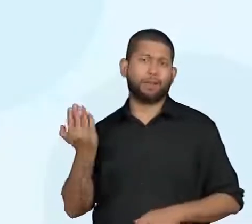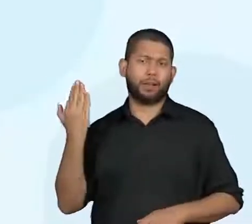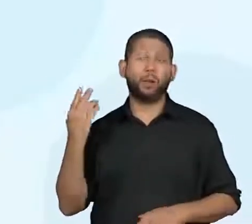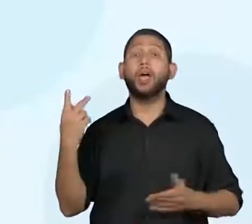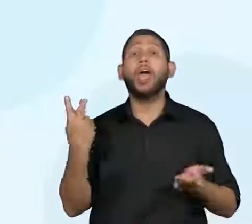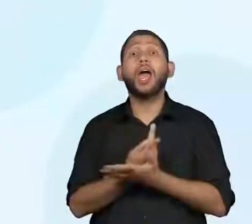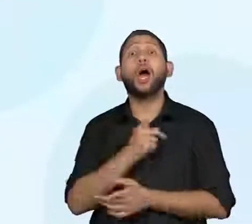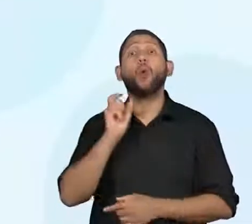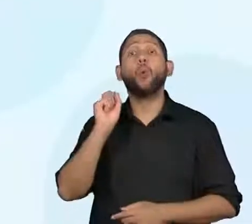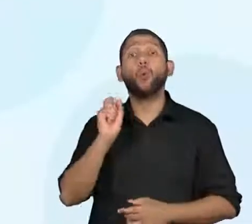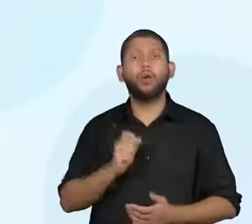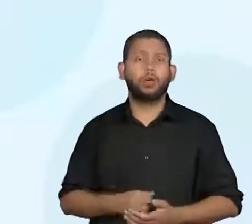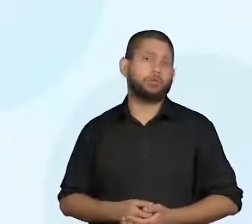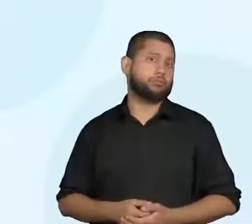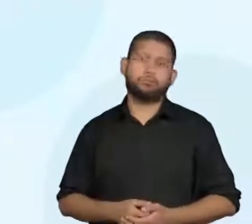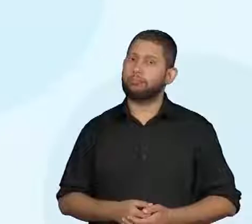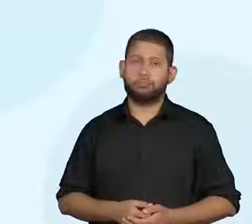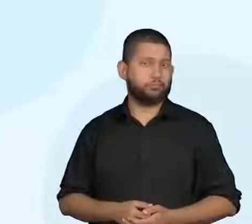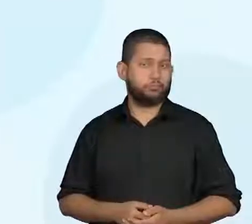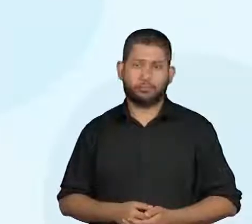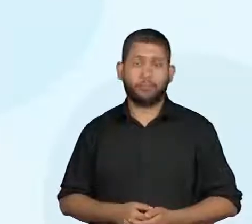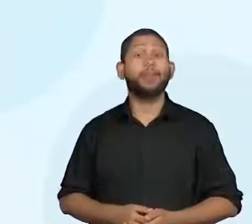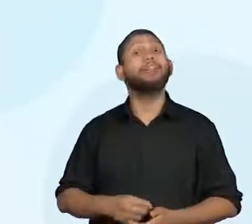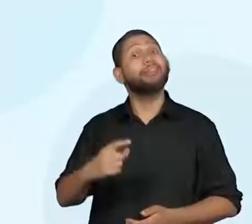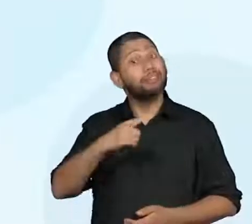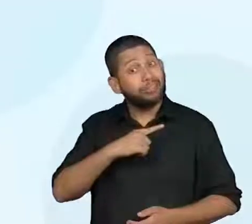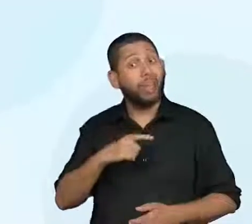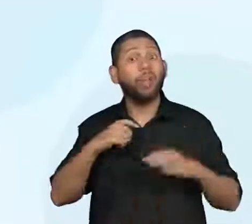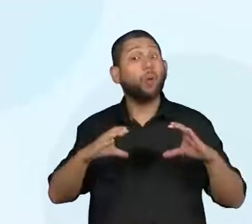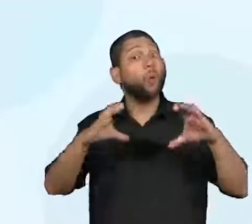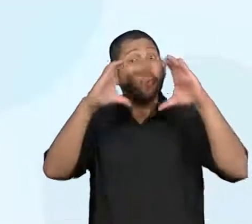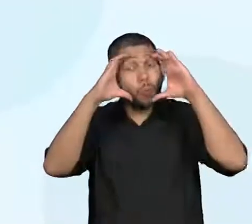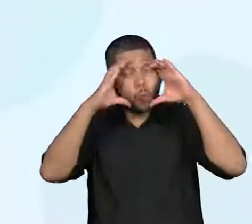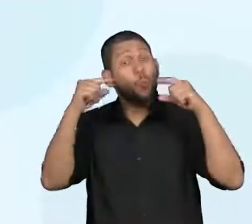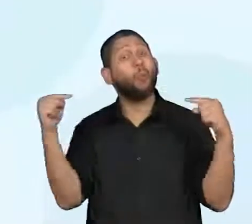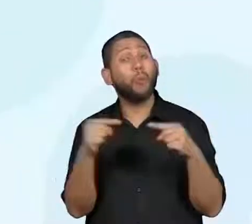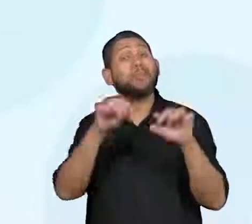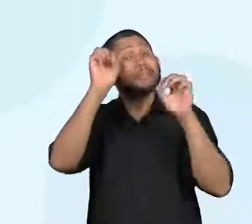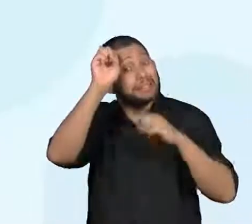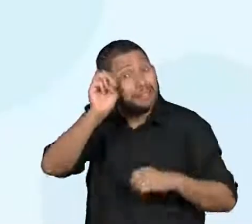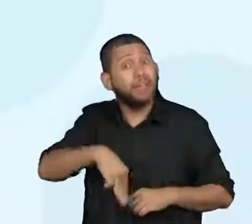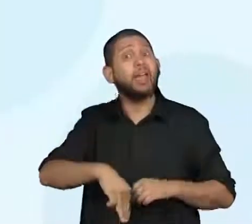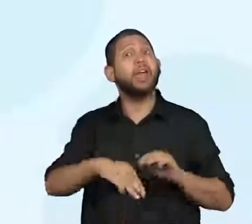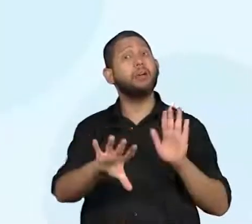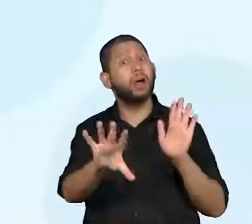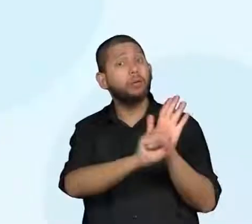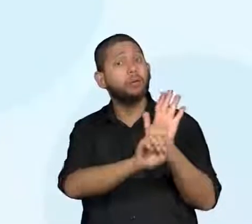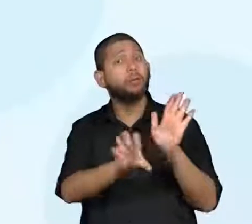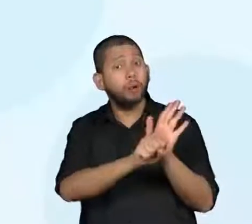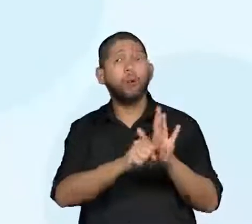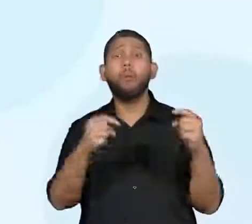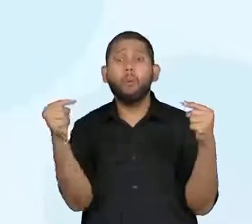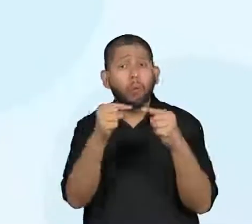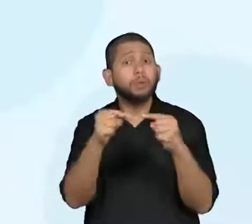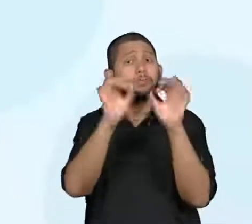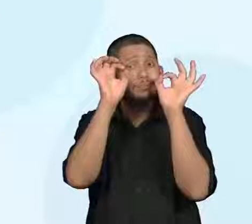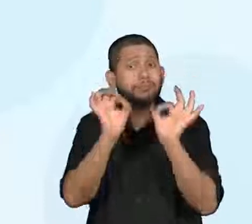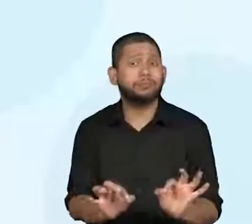errado? Esse não. Porque, de acordo com o nosso texto, os emojis